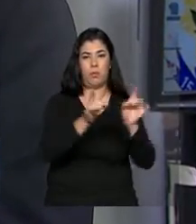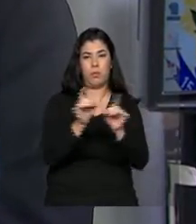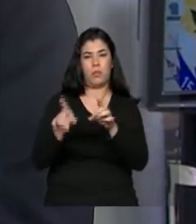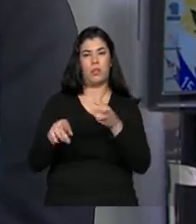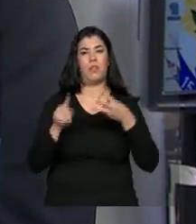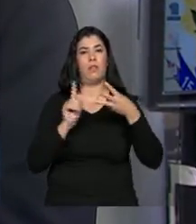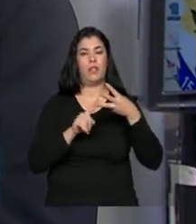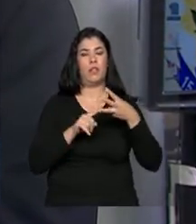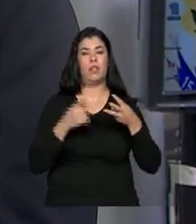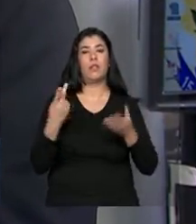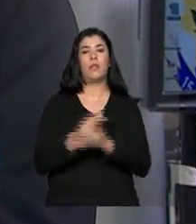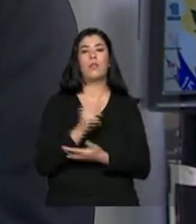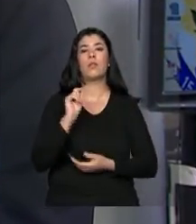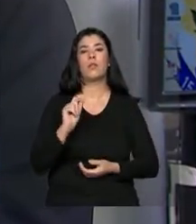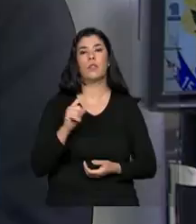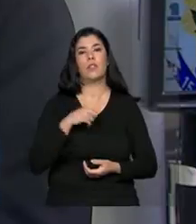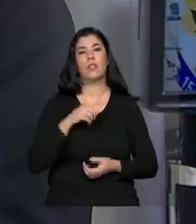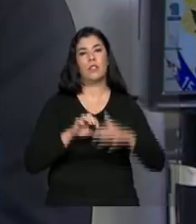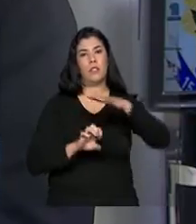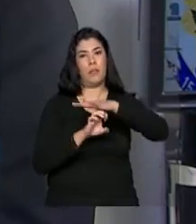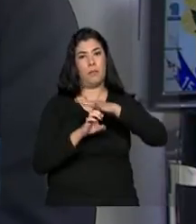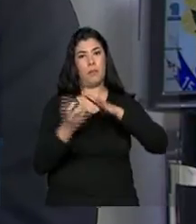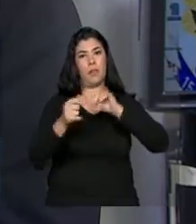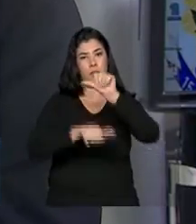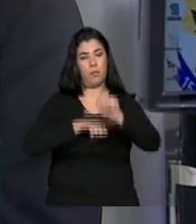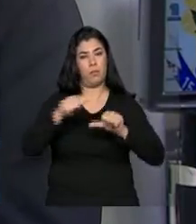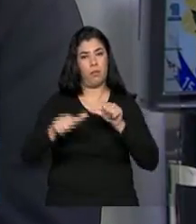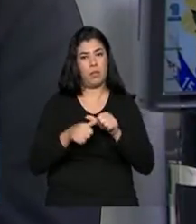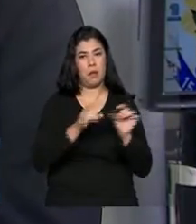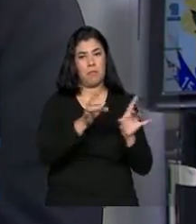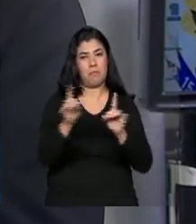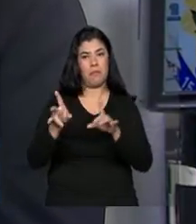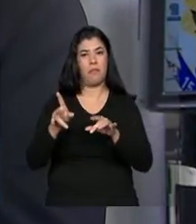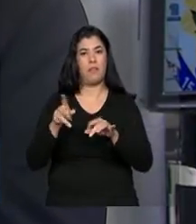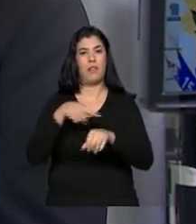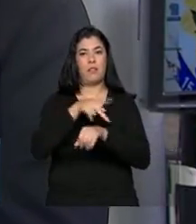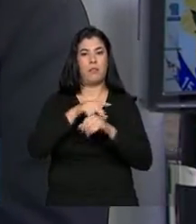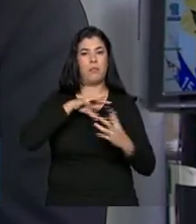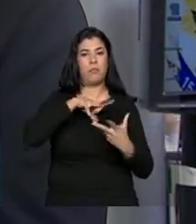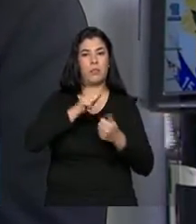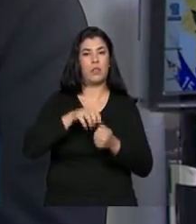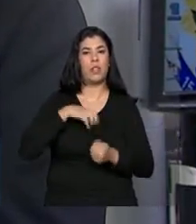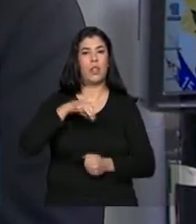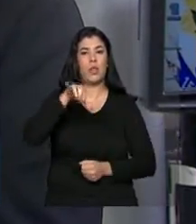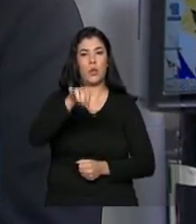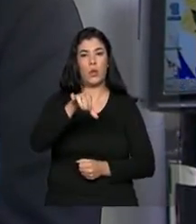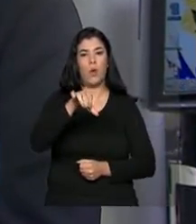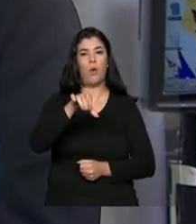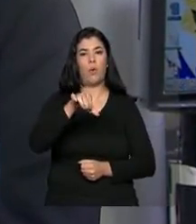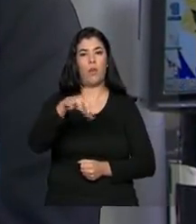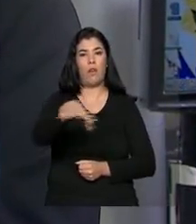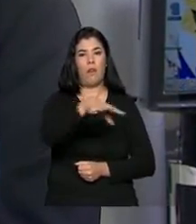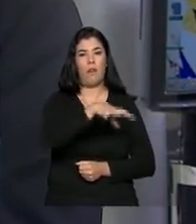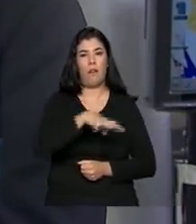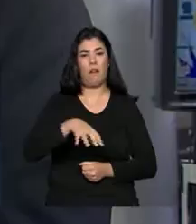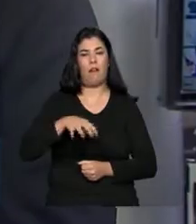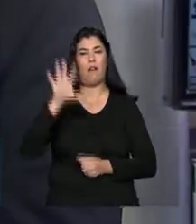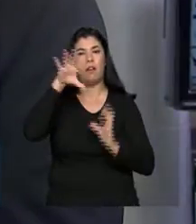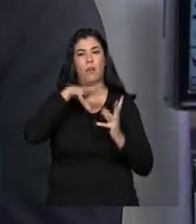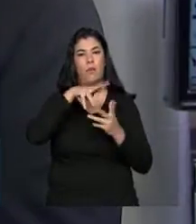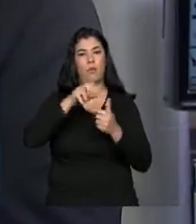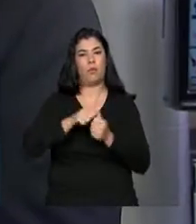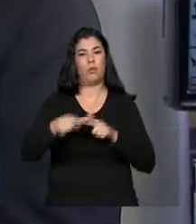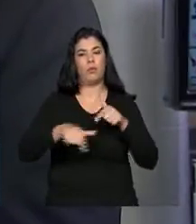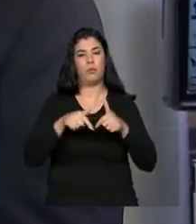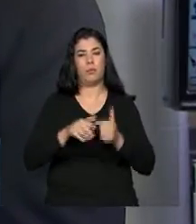em terceiro momento, quando essas empresas querem se internacionalizar, através dos 9 escritórios que a Apex tem em todo o mundo. A gente pode,